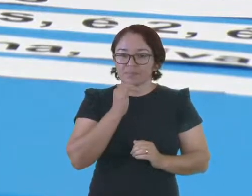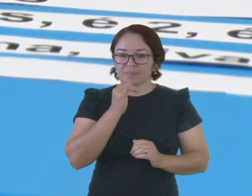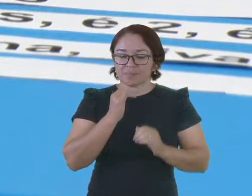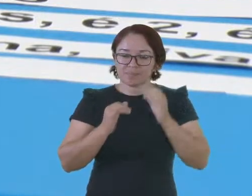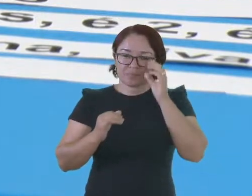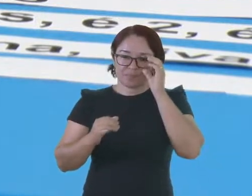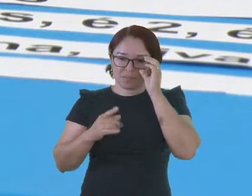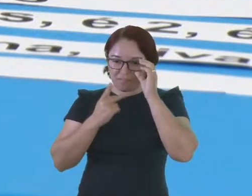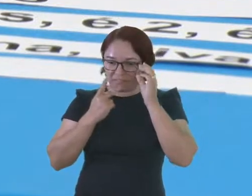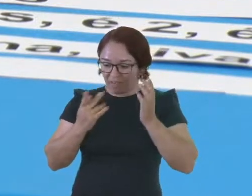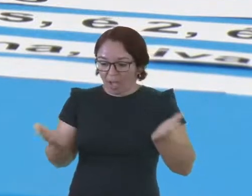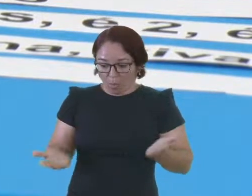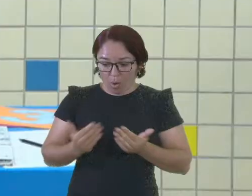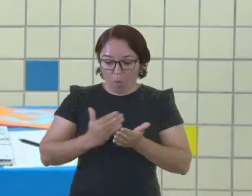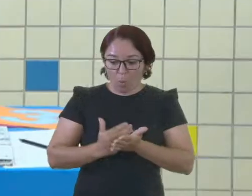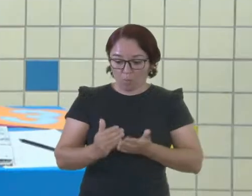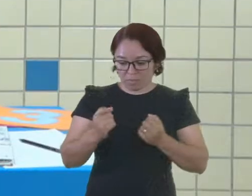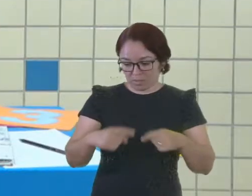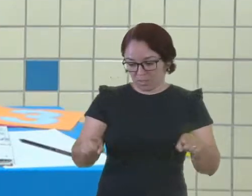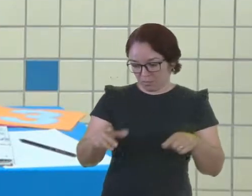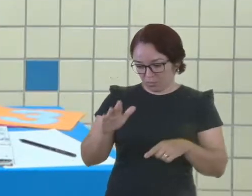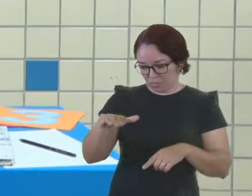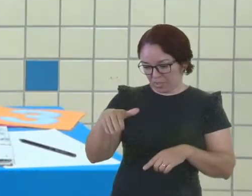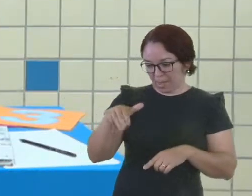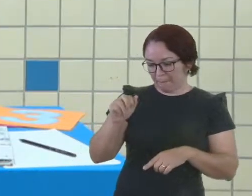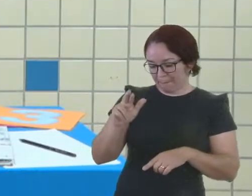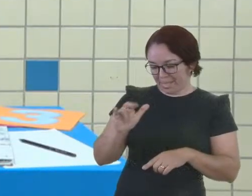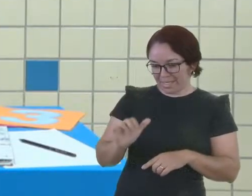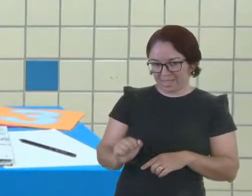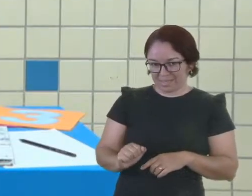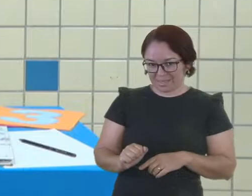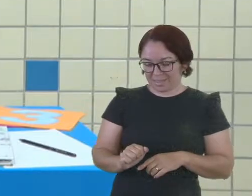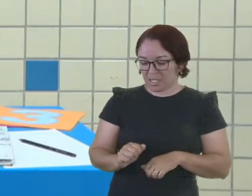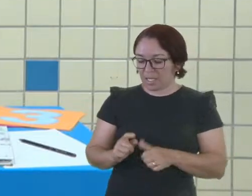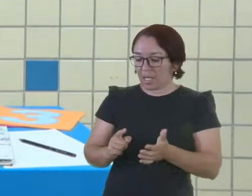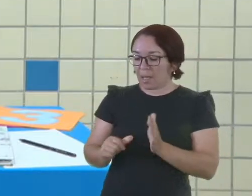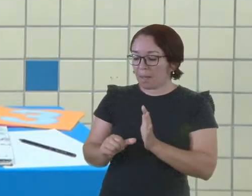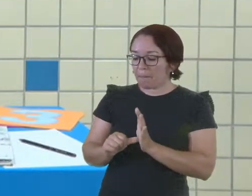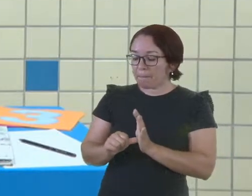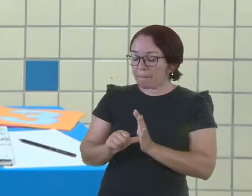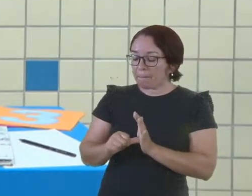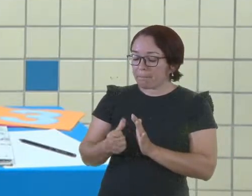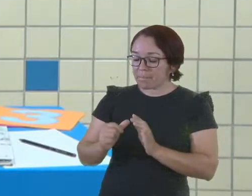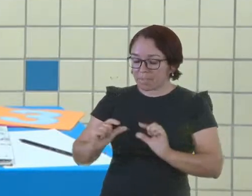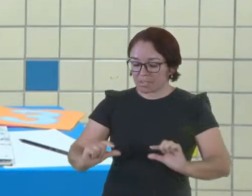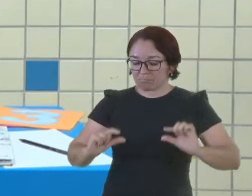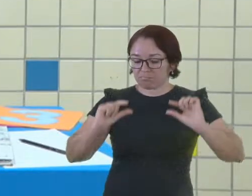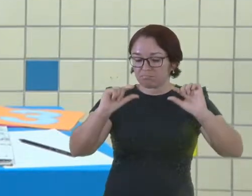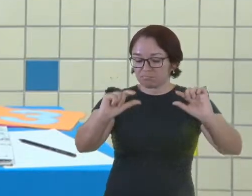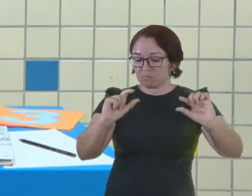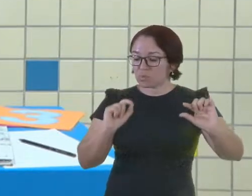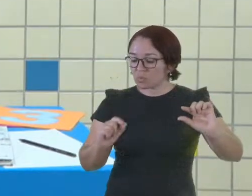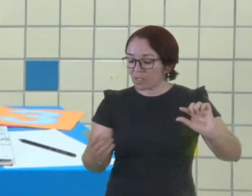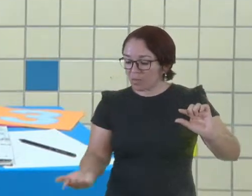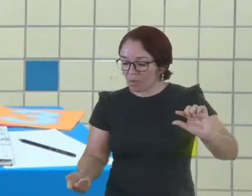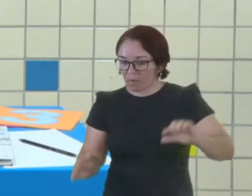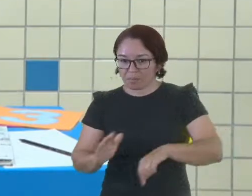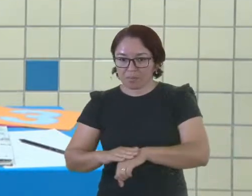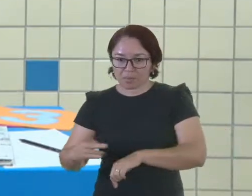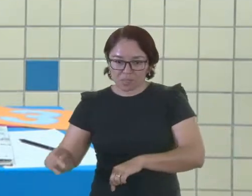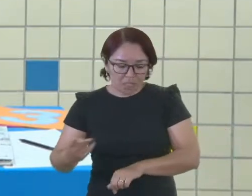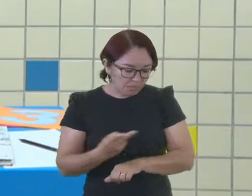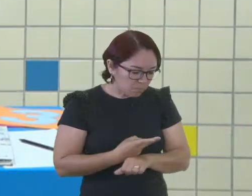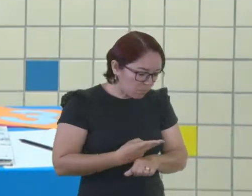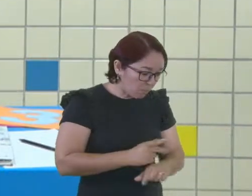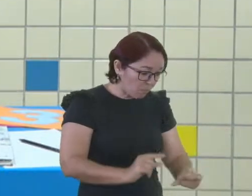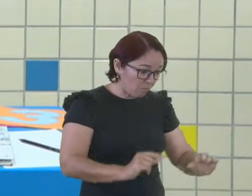criança a encontrar a tirinha que está escrito música Mariana. Aí a criança vai encontrar e assim